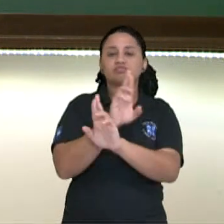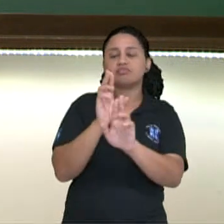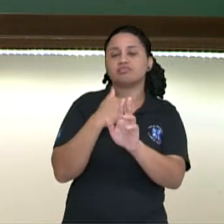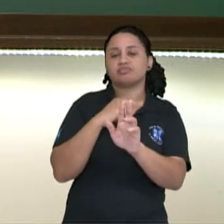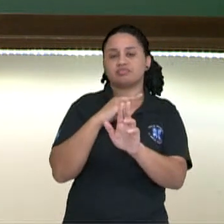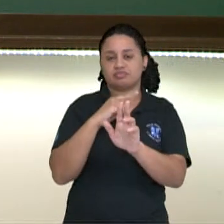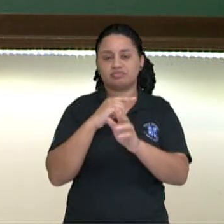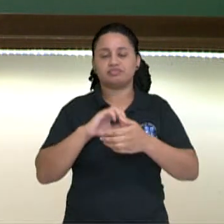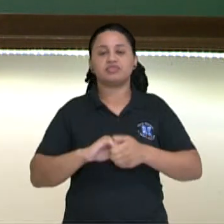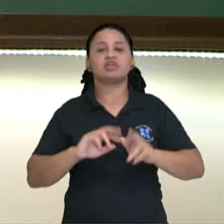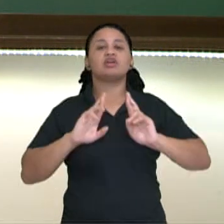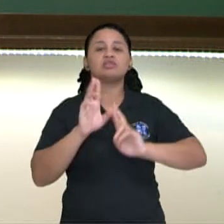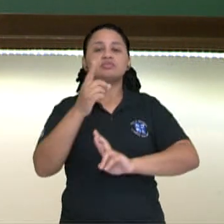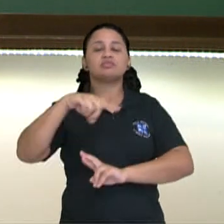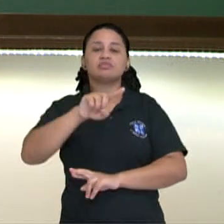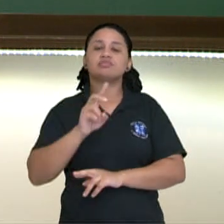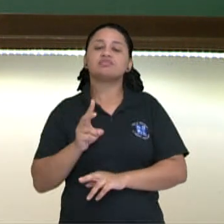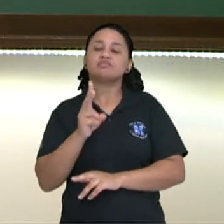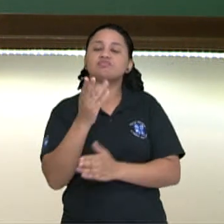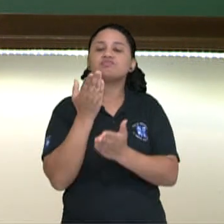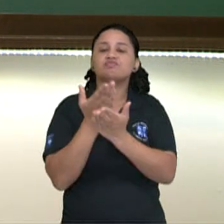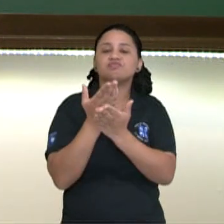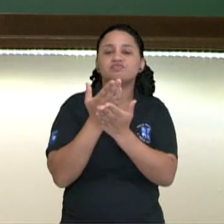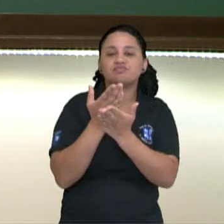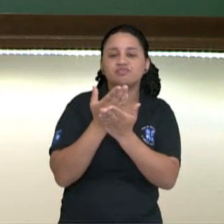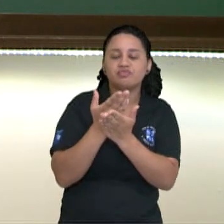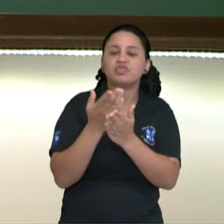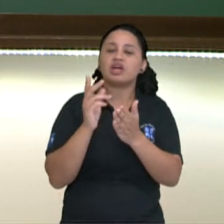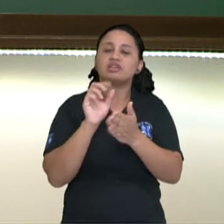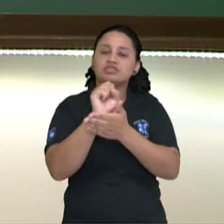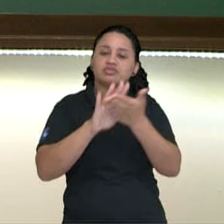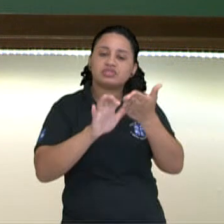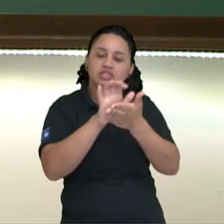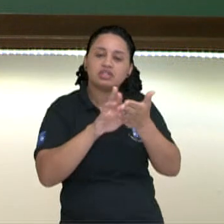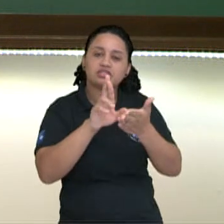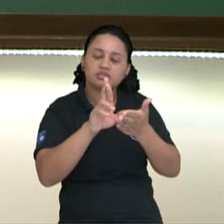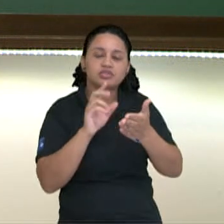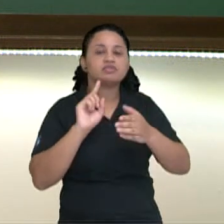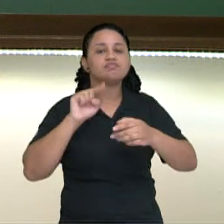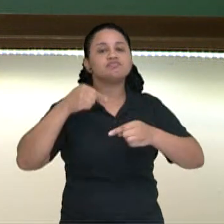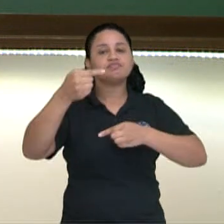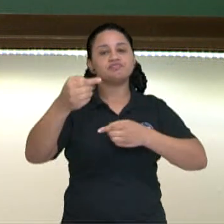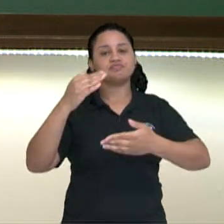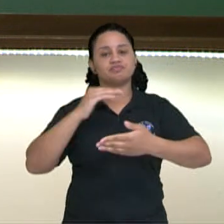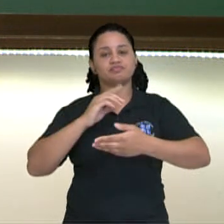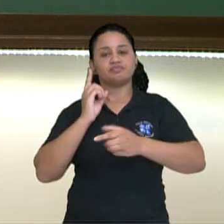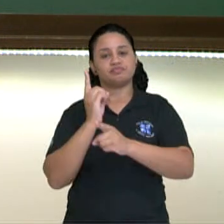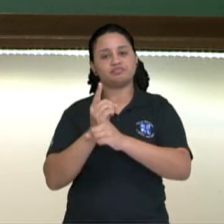trigonométricas. Espero que vocês continuem estudando, continuem fazendo essas atividades e a gente se vê em breve.